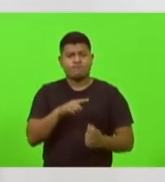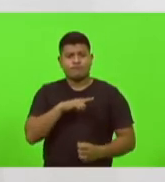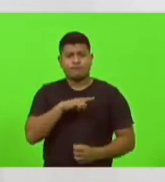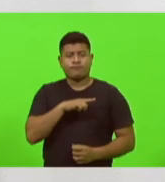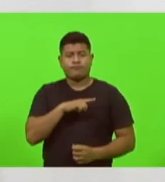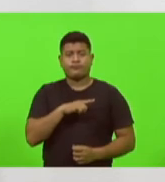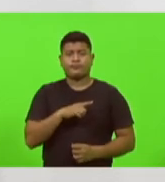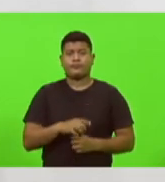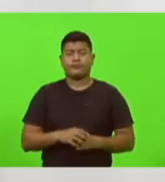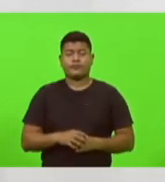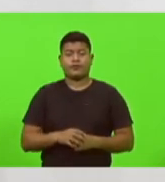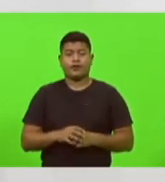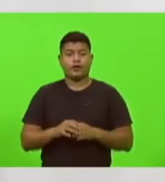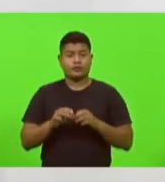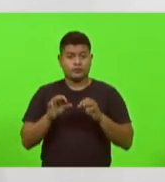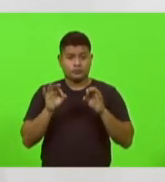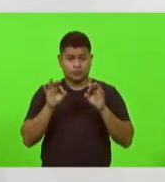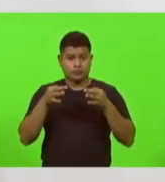honesto,